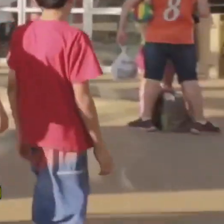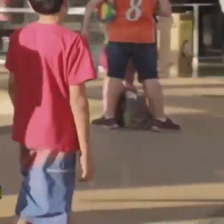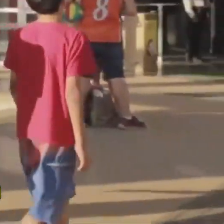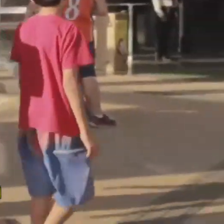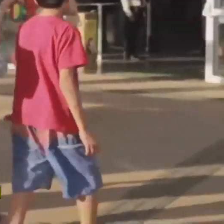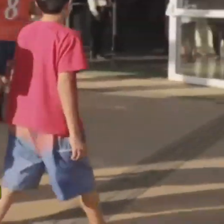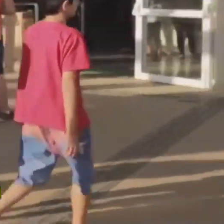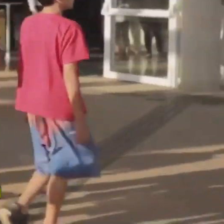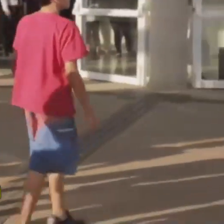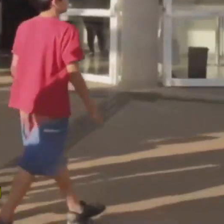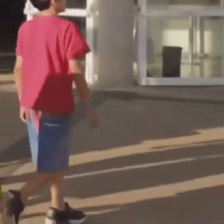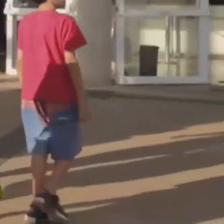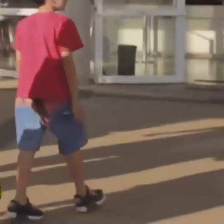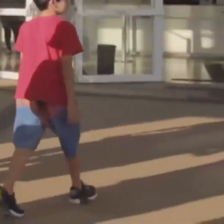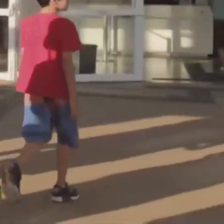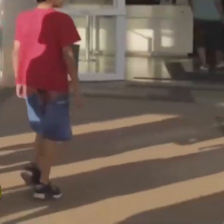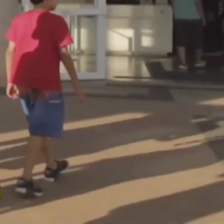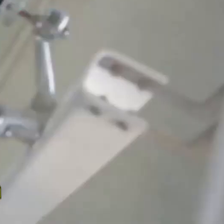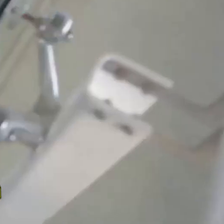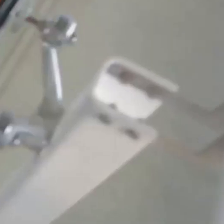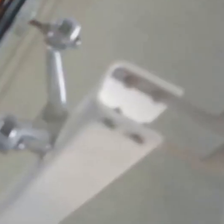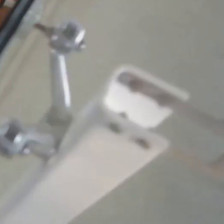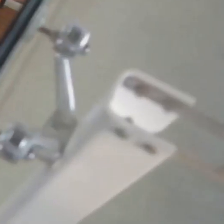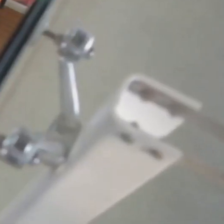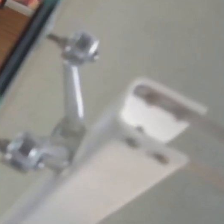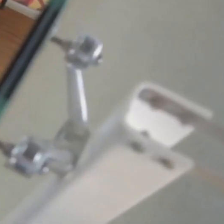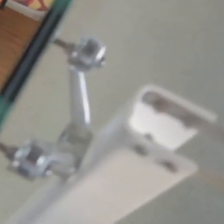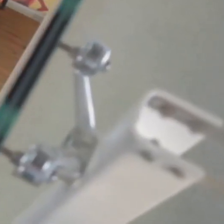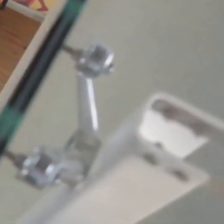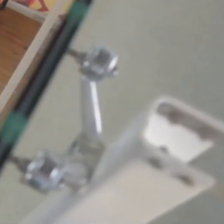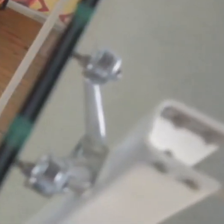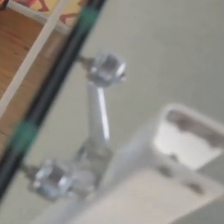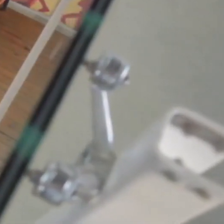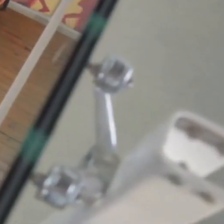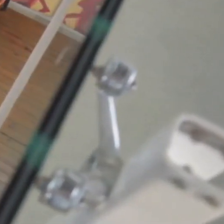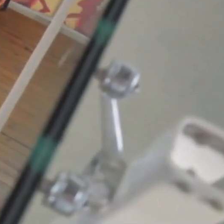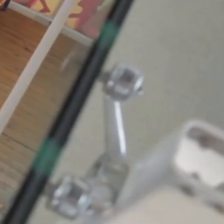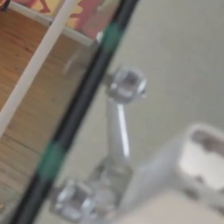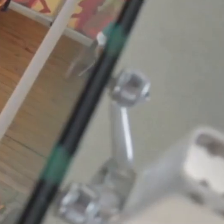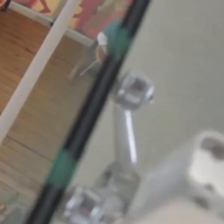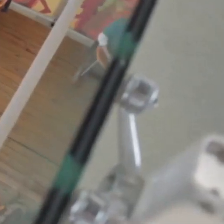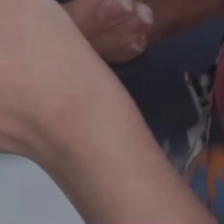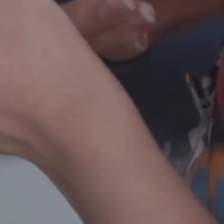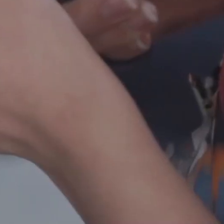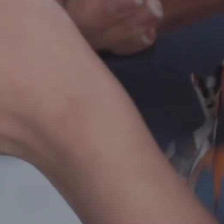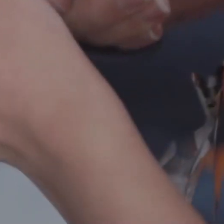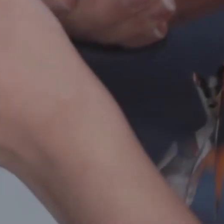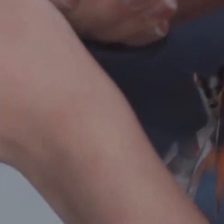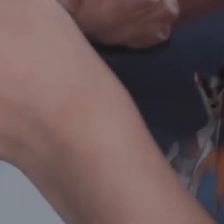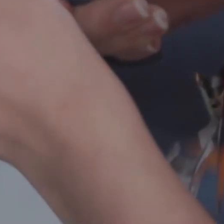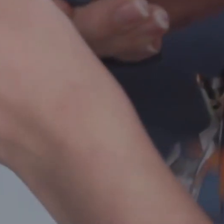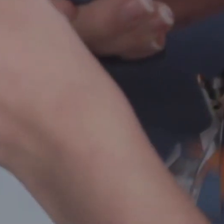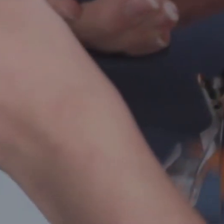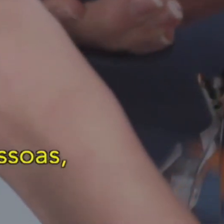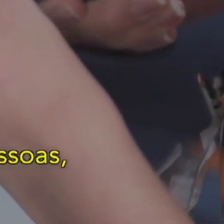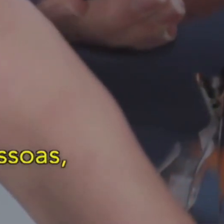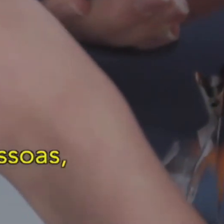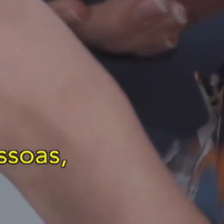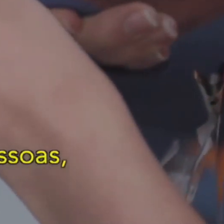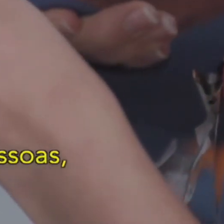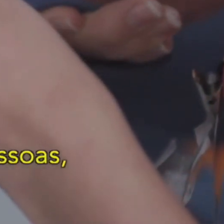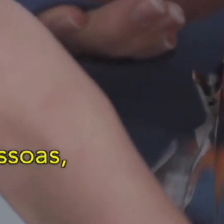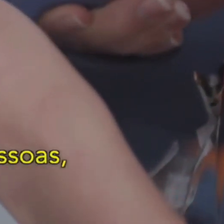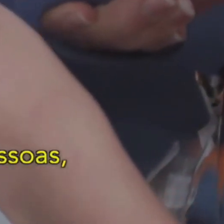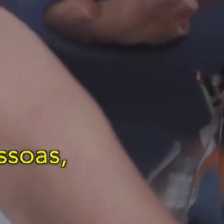Hoje ambas refletem a preocupação social e humana com quem as frequenta. São bibliotecas vivas, onde